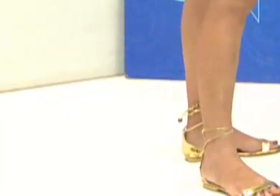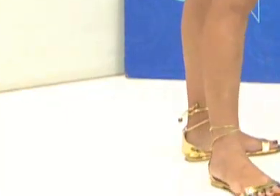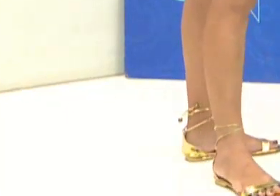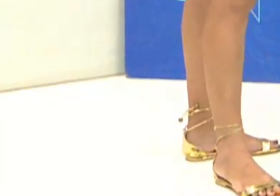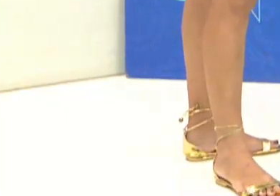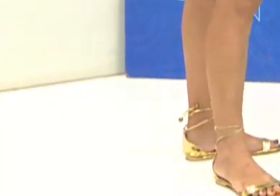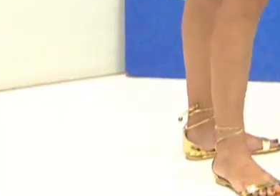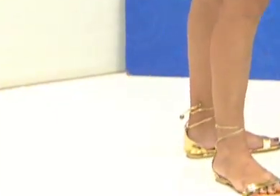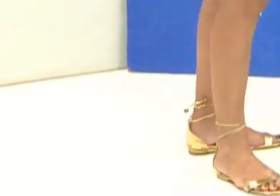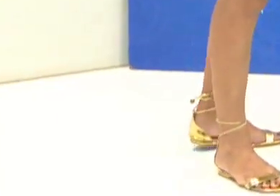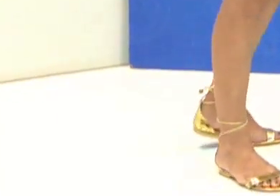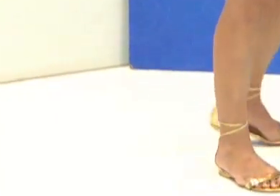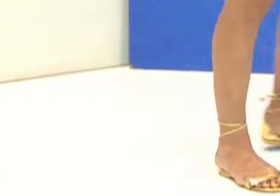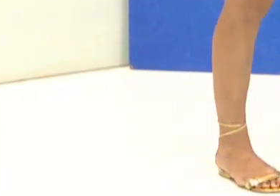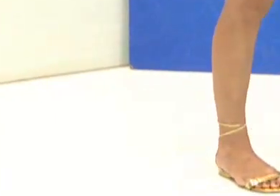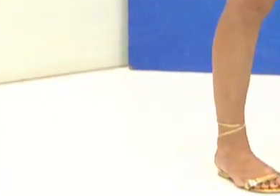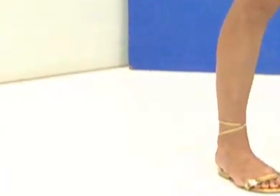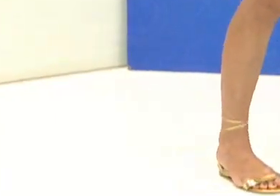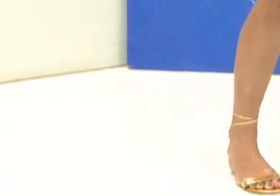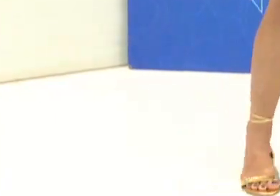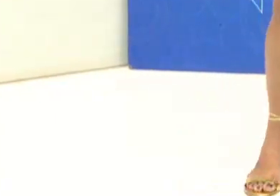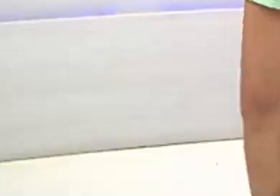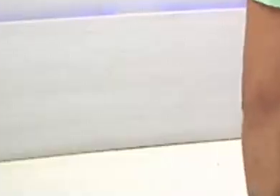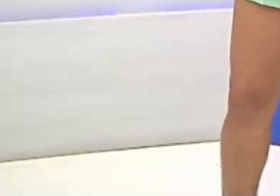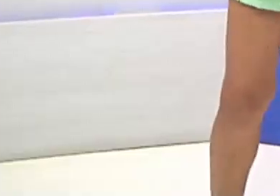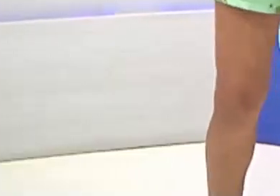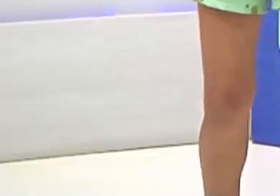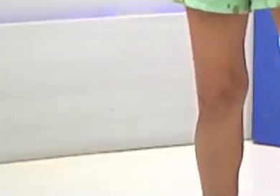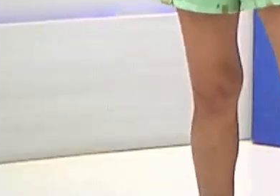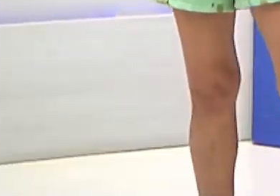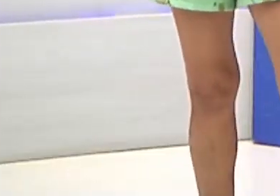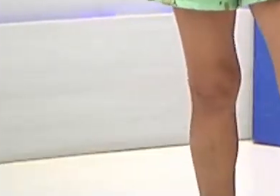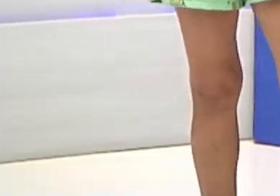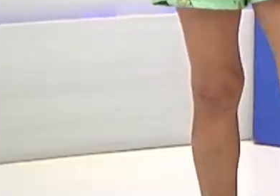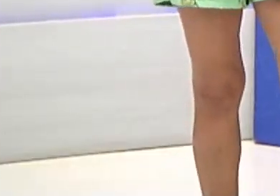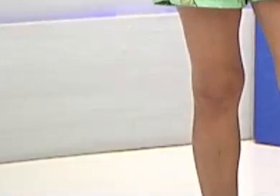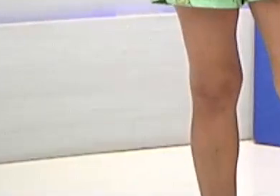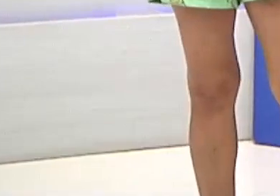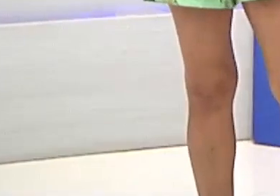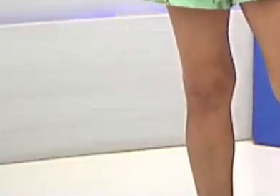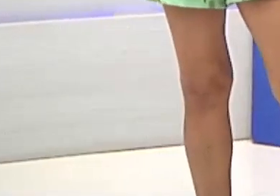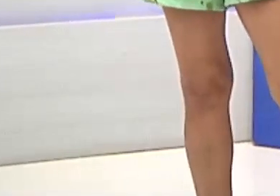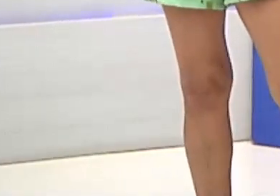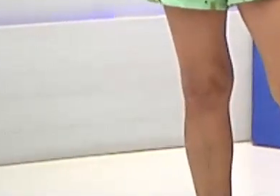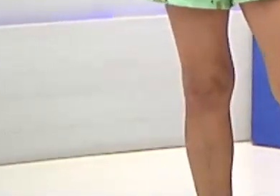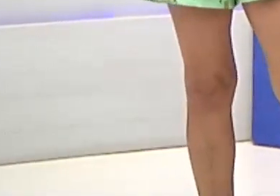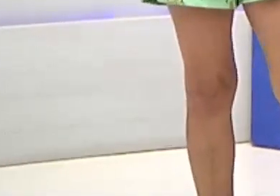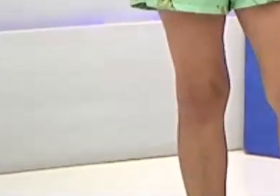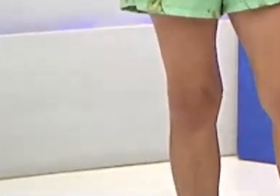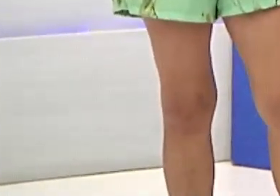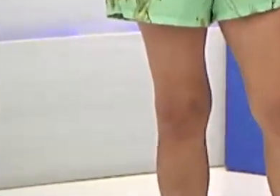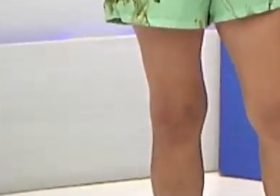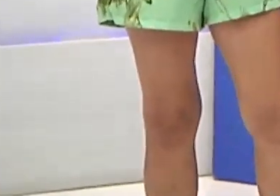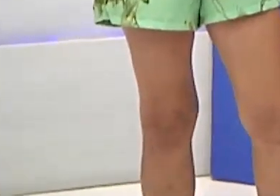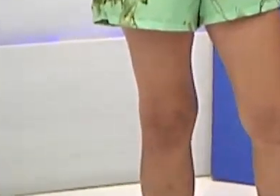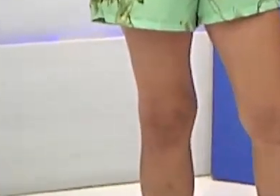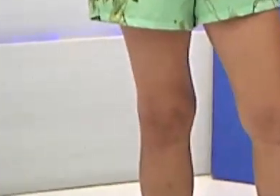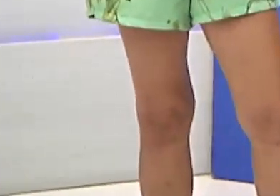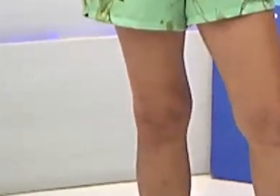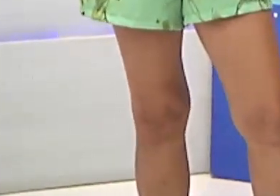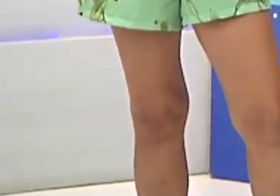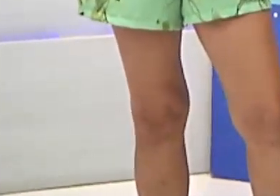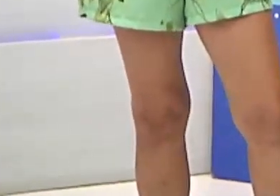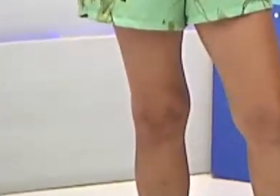Pix. Tu gosta de receber um Pix? Ah, ela não dá não, ela recebe o Pix. Você de casa gosta de receber o Pix? Amanhã, vai amanhã? Não,